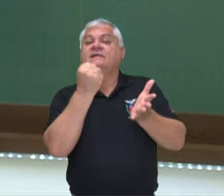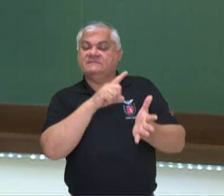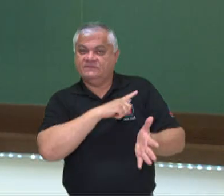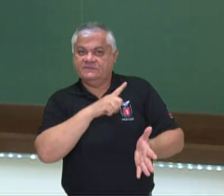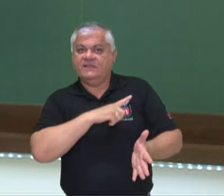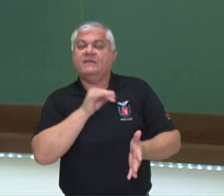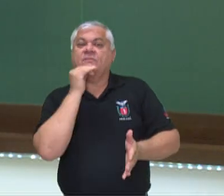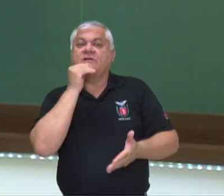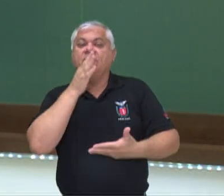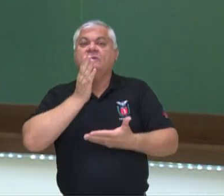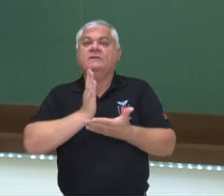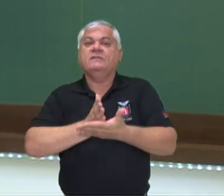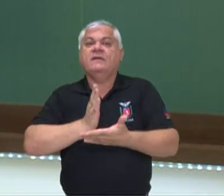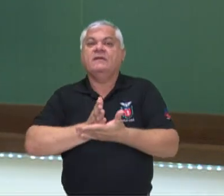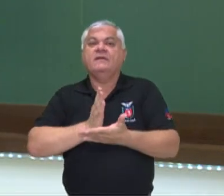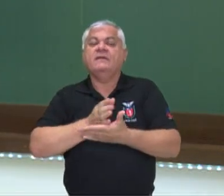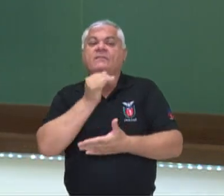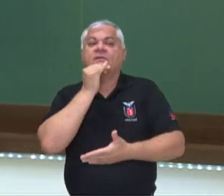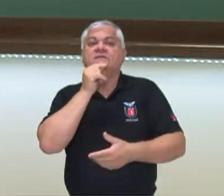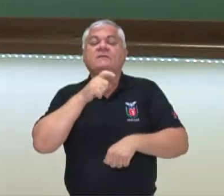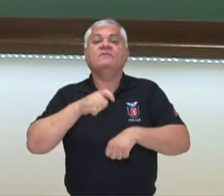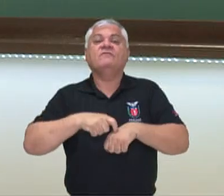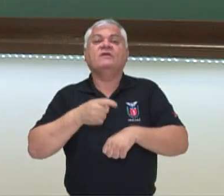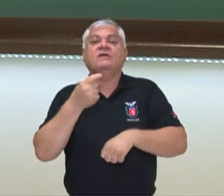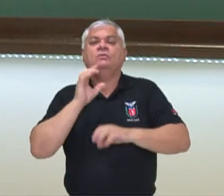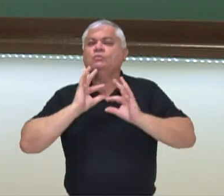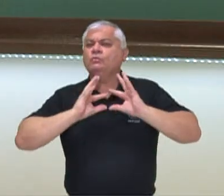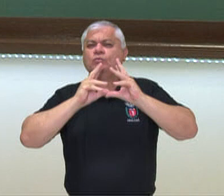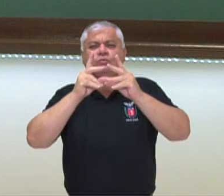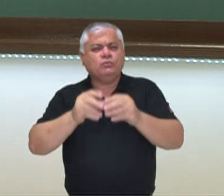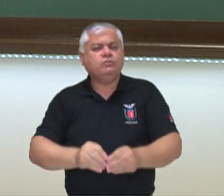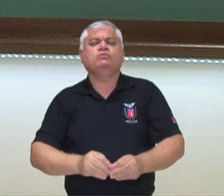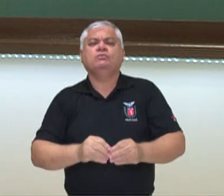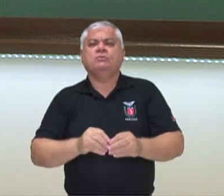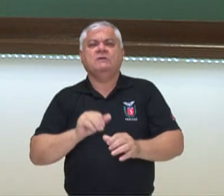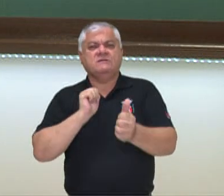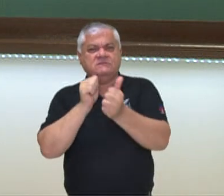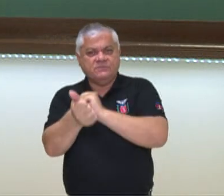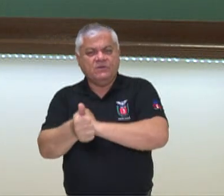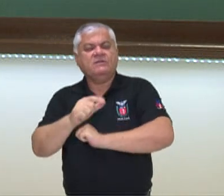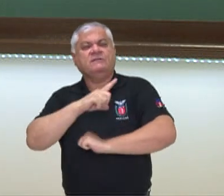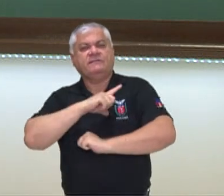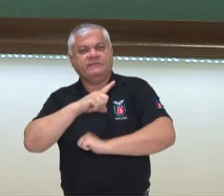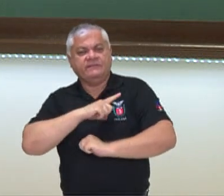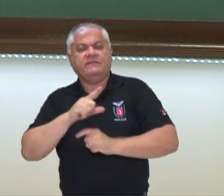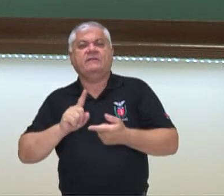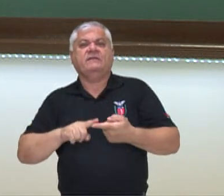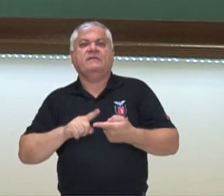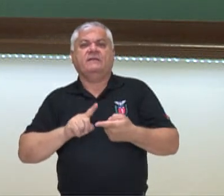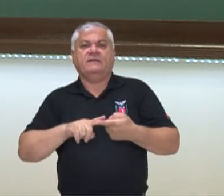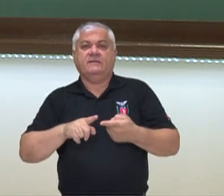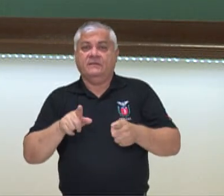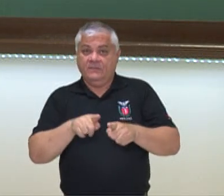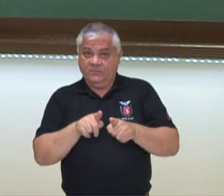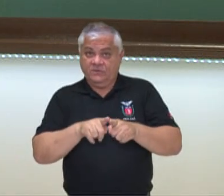de marcação, a gente vai perceber ele em praticamente todos os esportes de invasão também, que é a